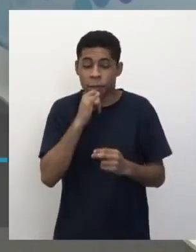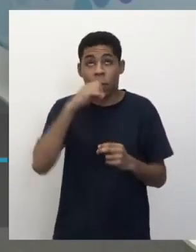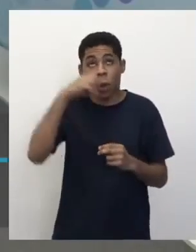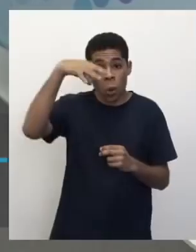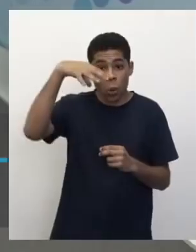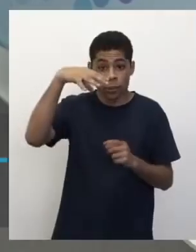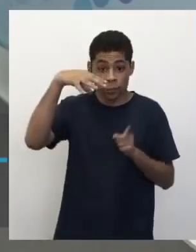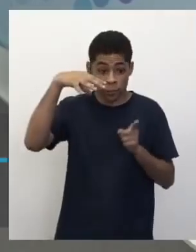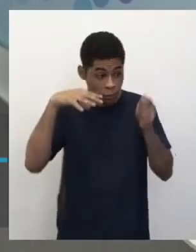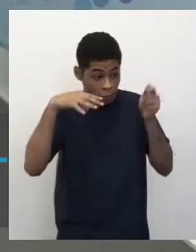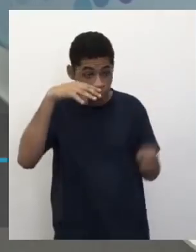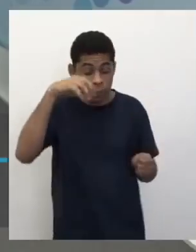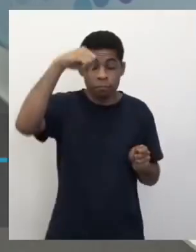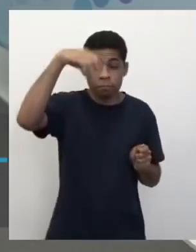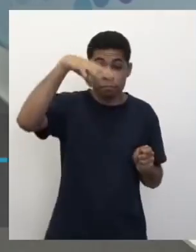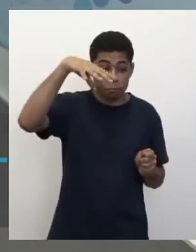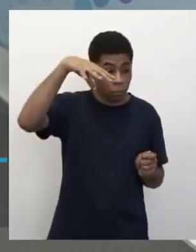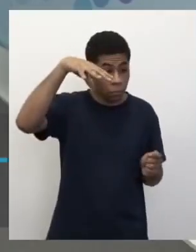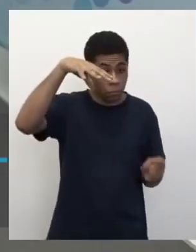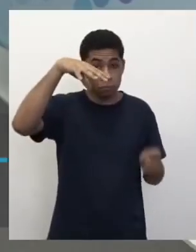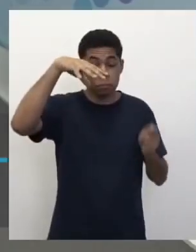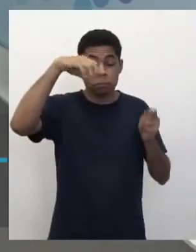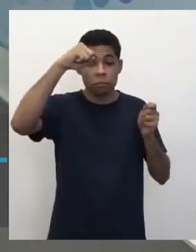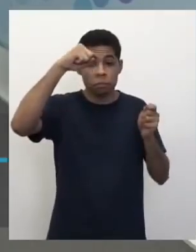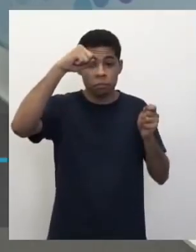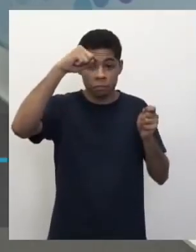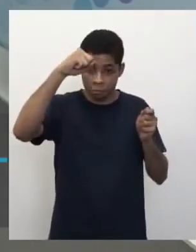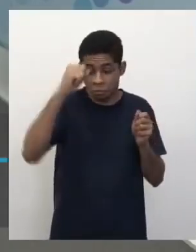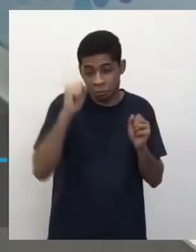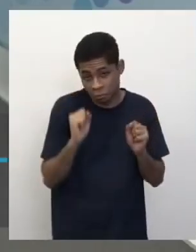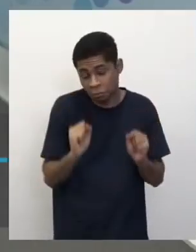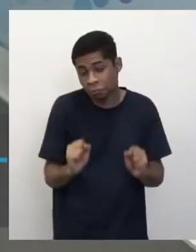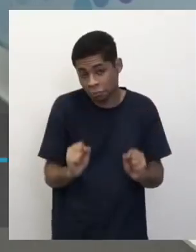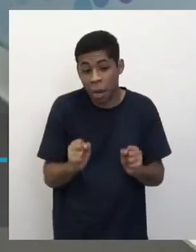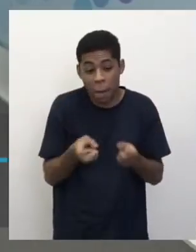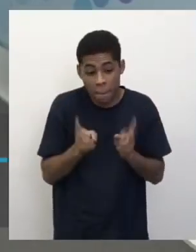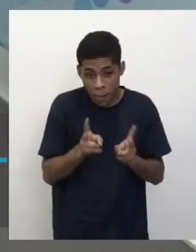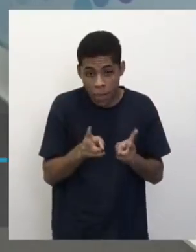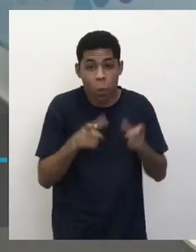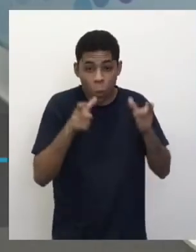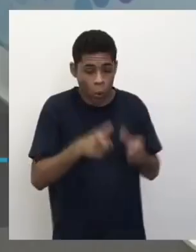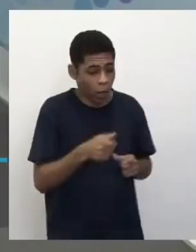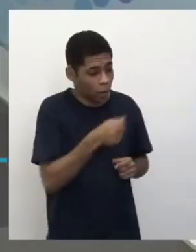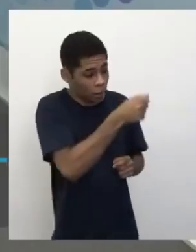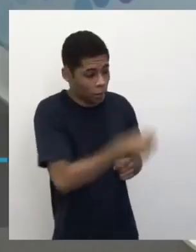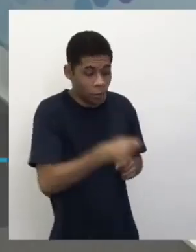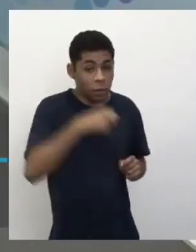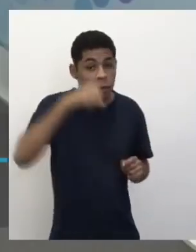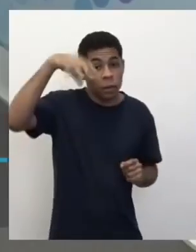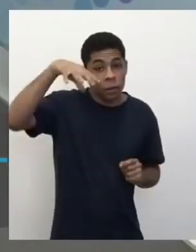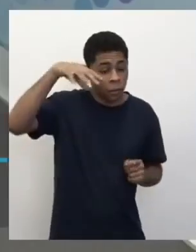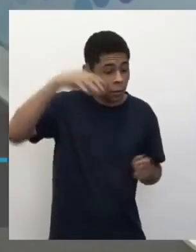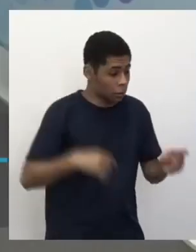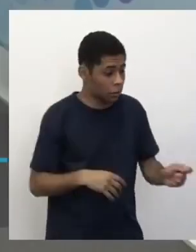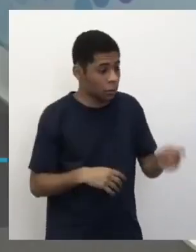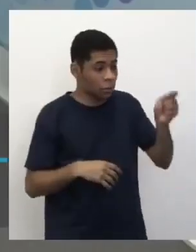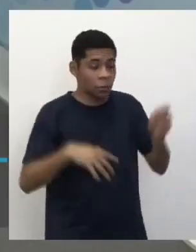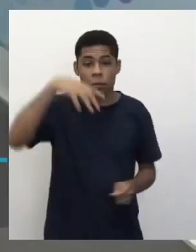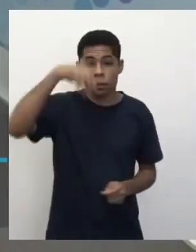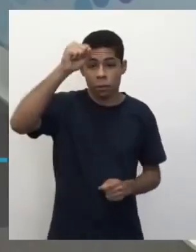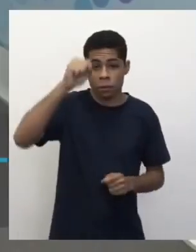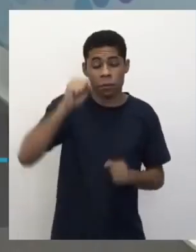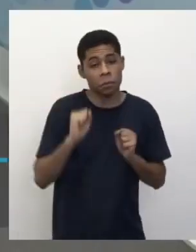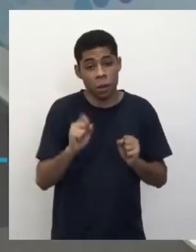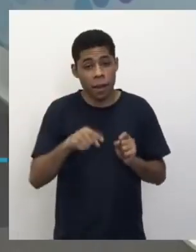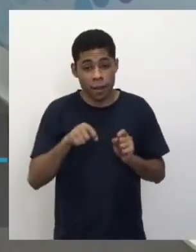você aperta o seu interruptor, ou se você liga a lâmpada também com esse mesmo interruptor, deixando a corrente passar o tempo inteiro e acendendo a